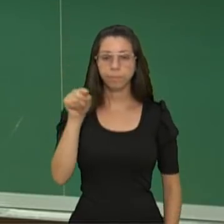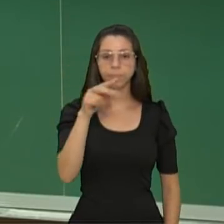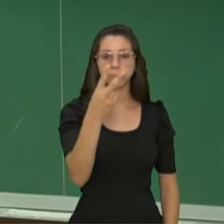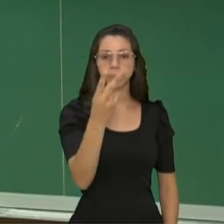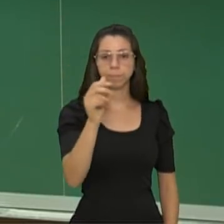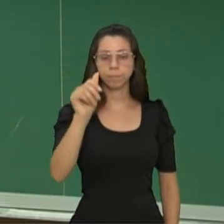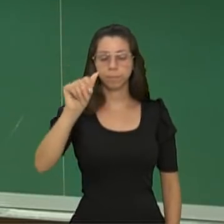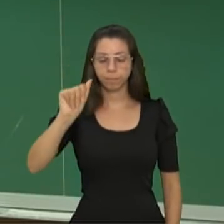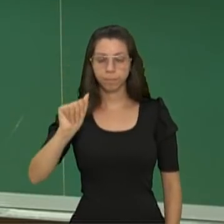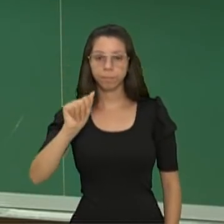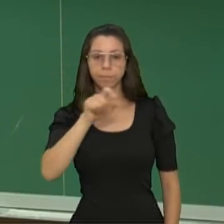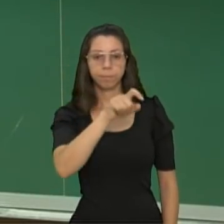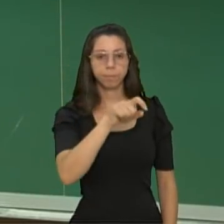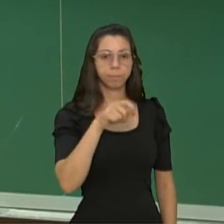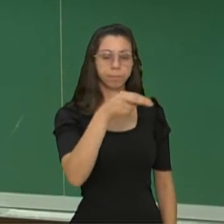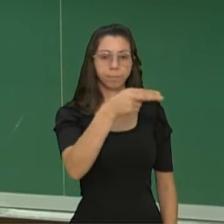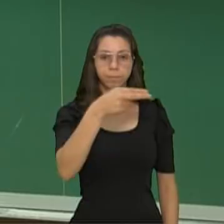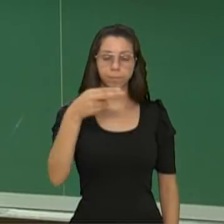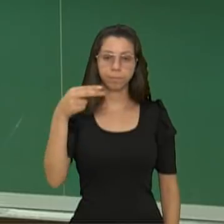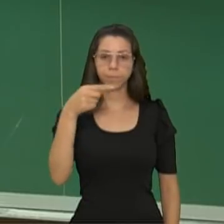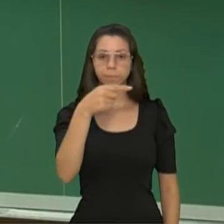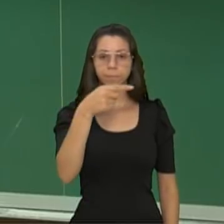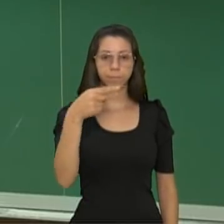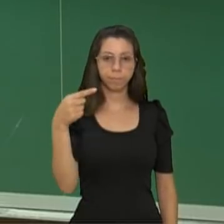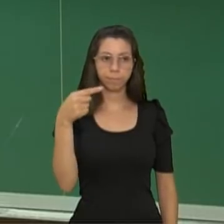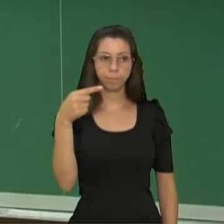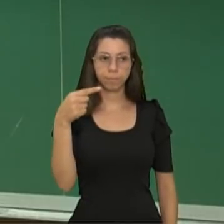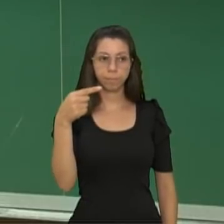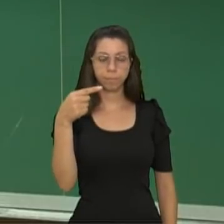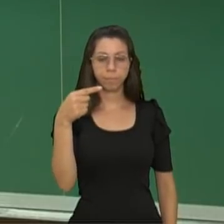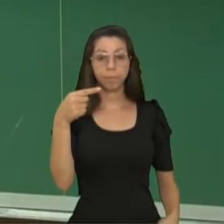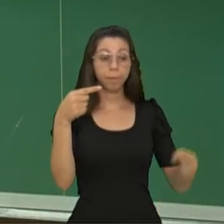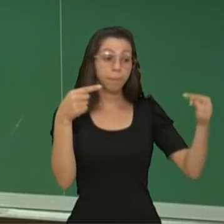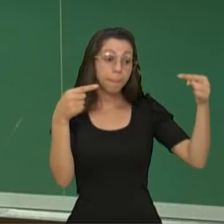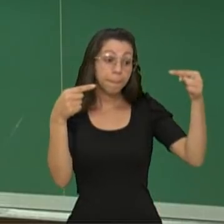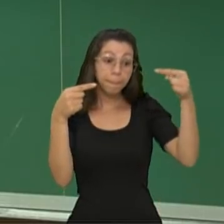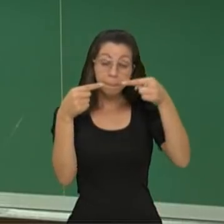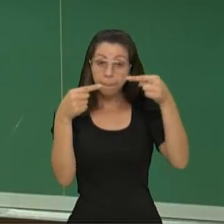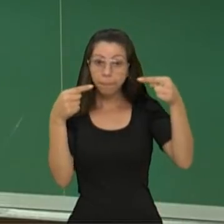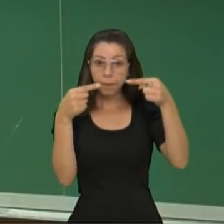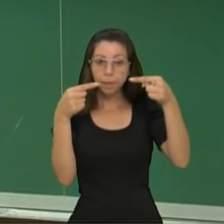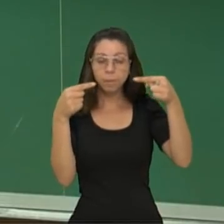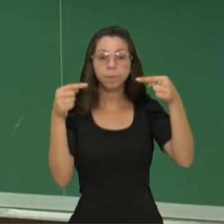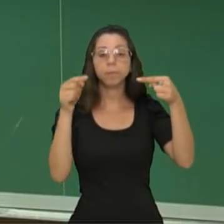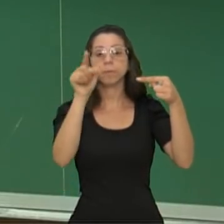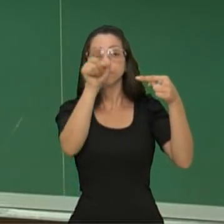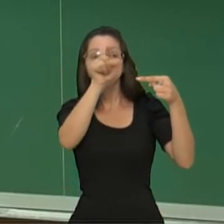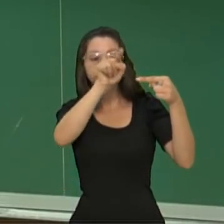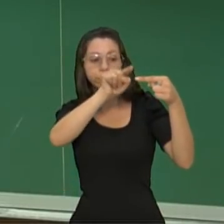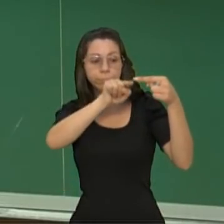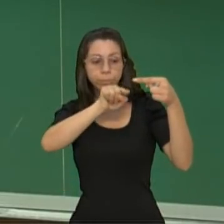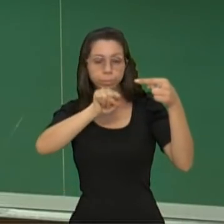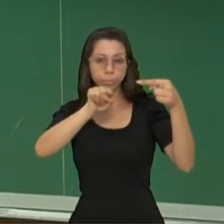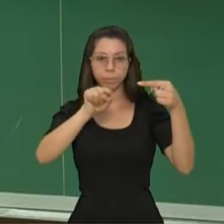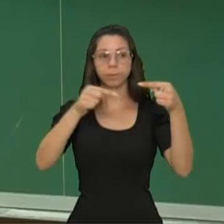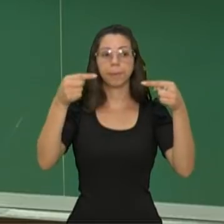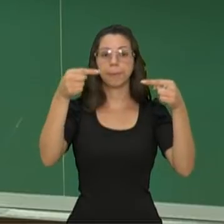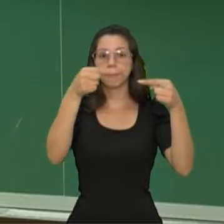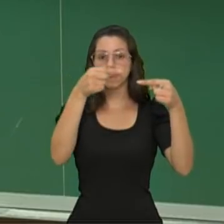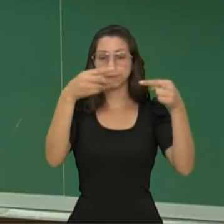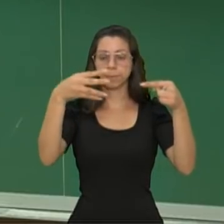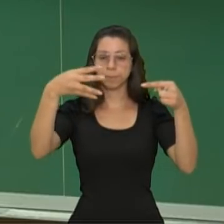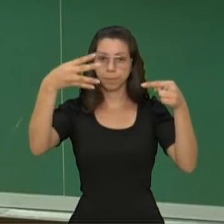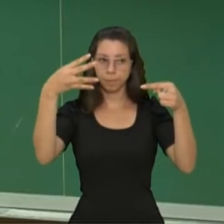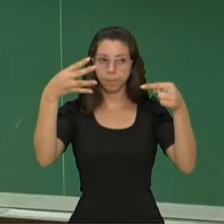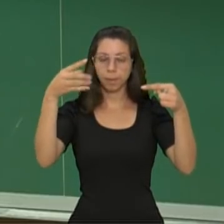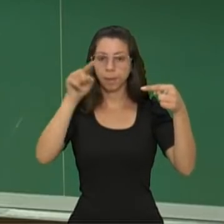X vai ser igual menos o B vale menos 4, menos